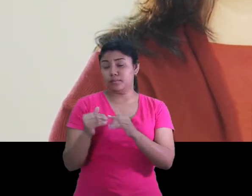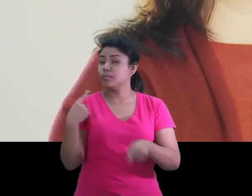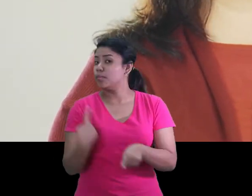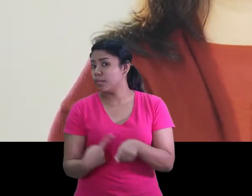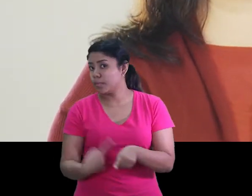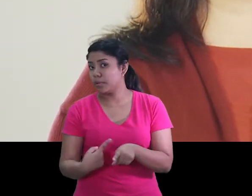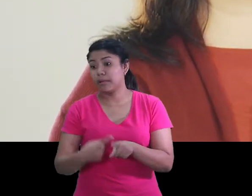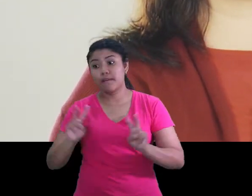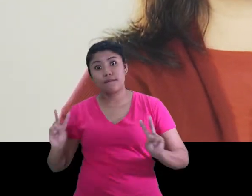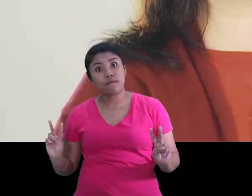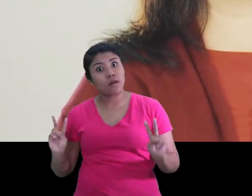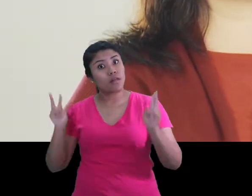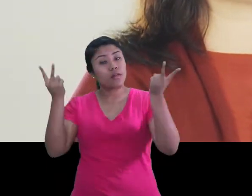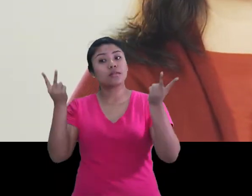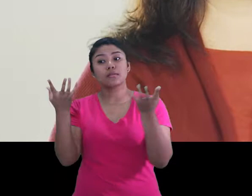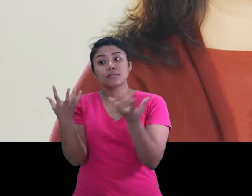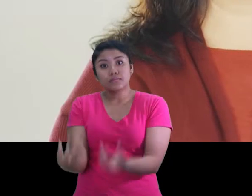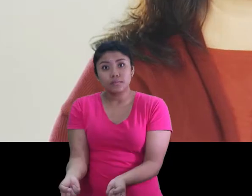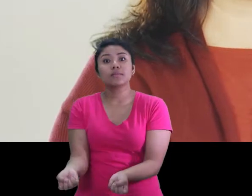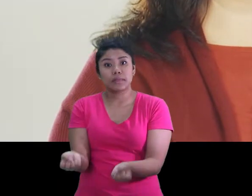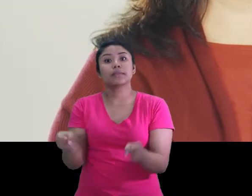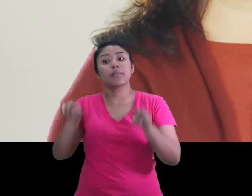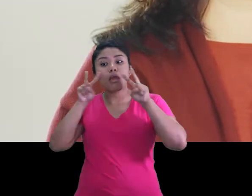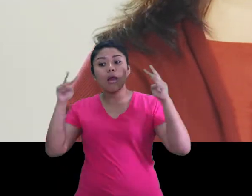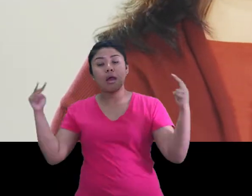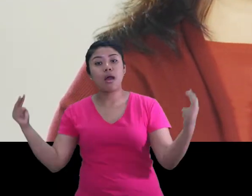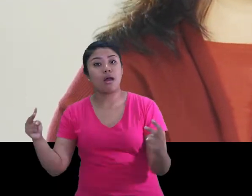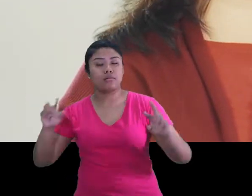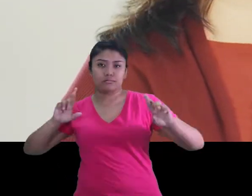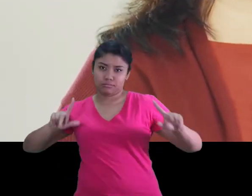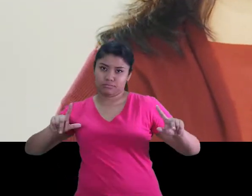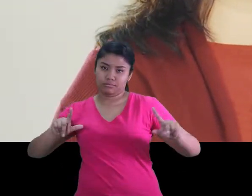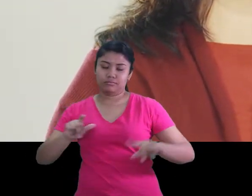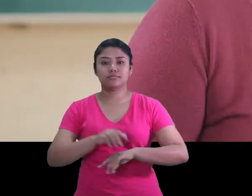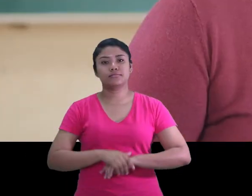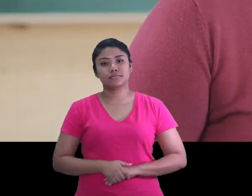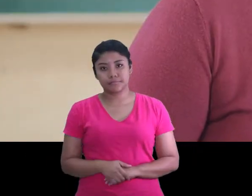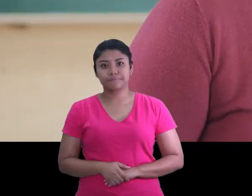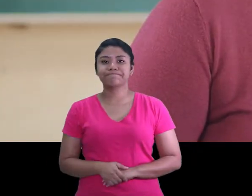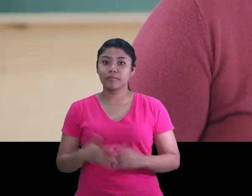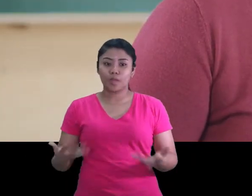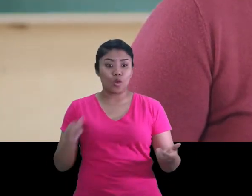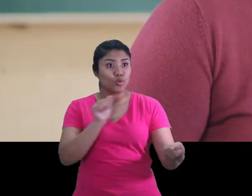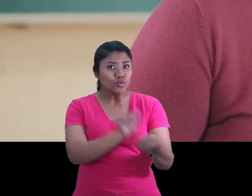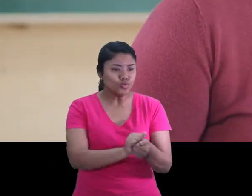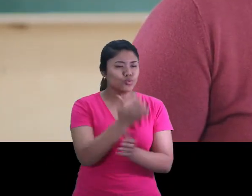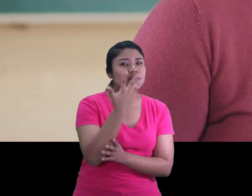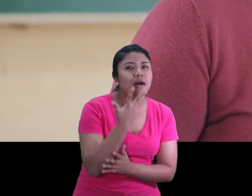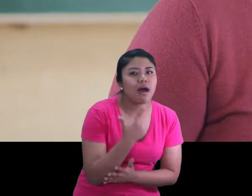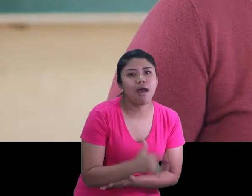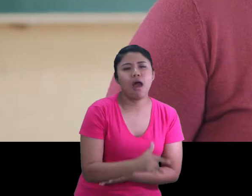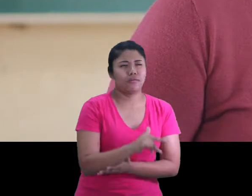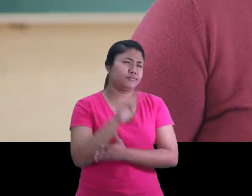parte. Por quê? Para valorizar essa participação e termos outros olhares. O trabalho com as crianças,